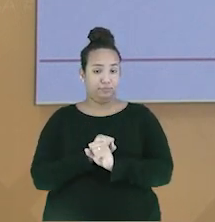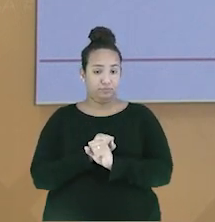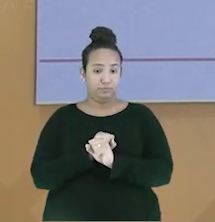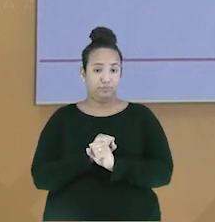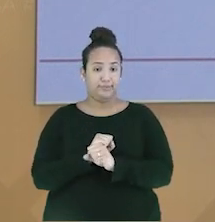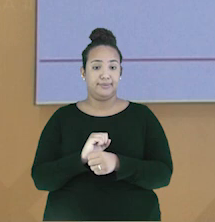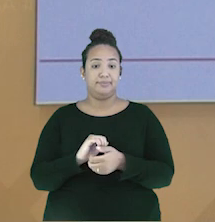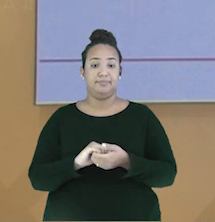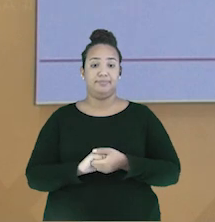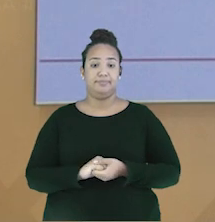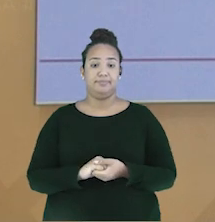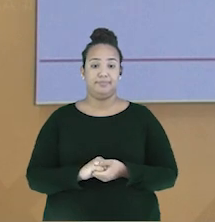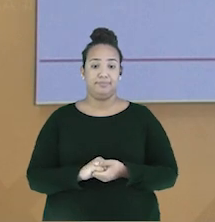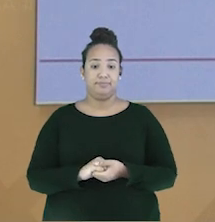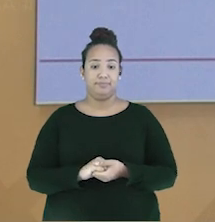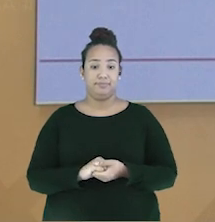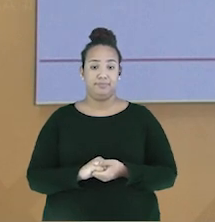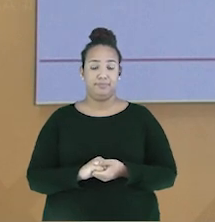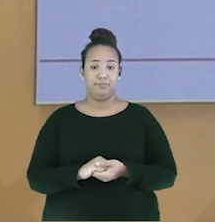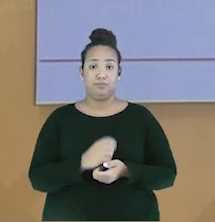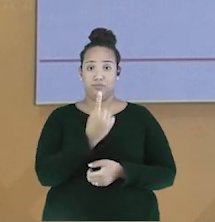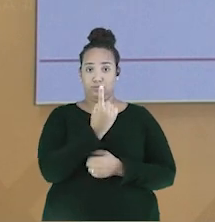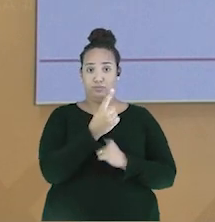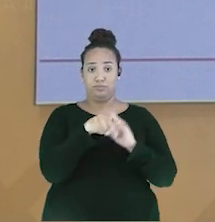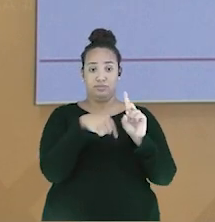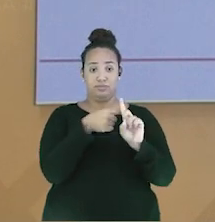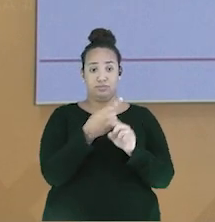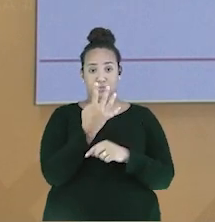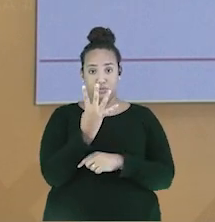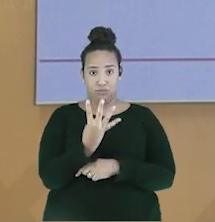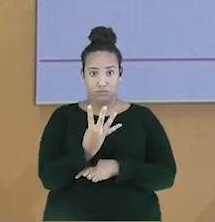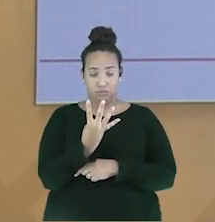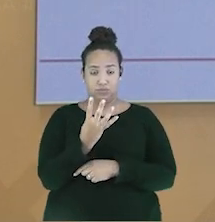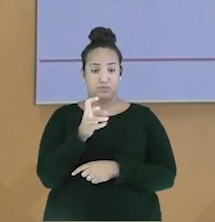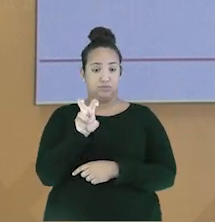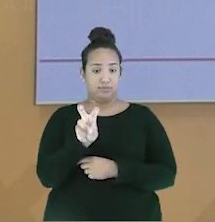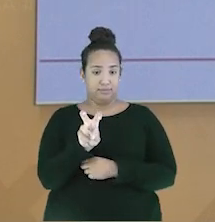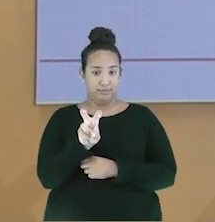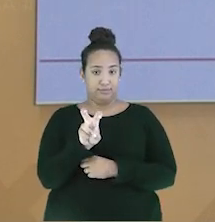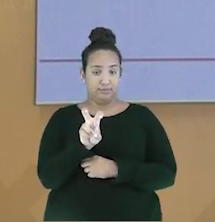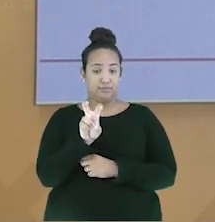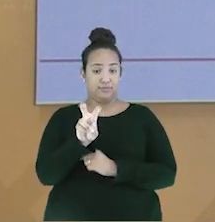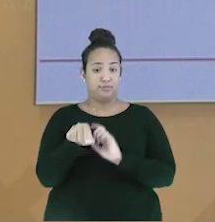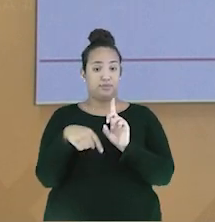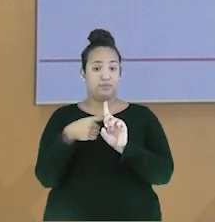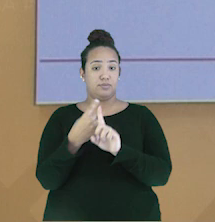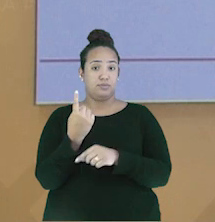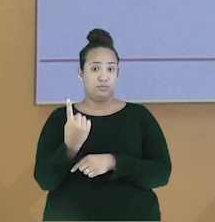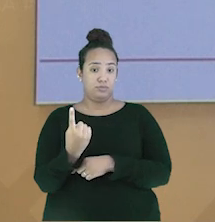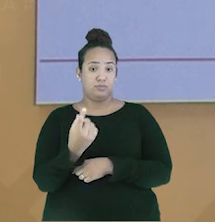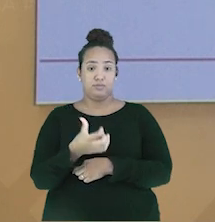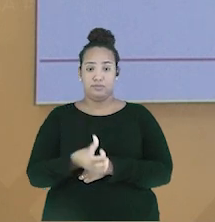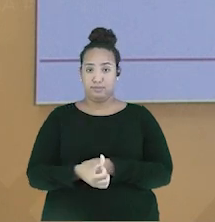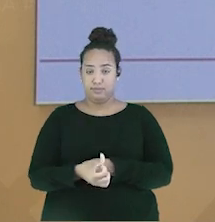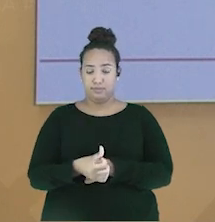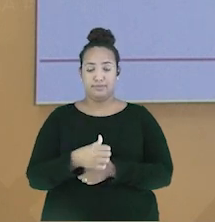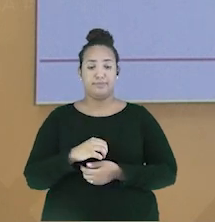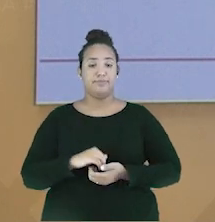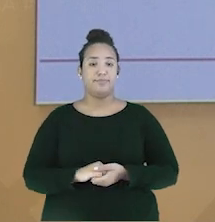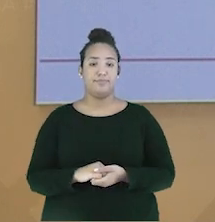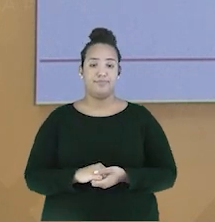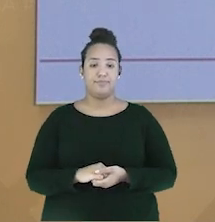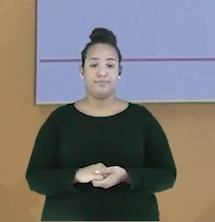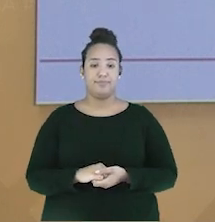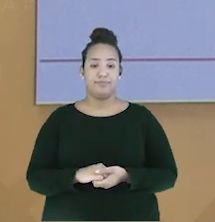das dezenas. 1 mais 4, 5. 5 mais 1, 6.